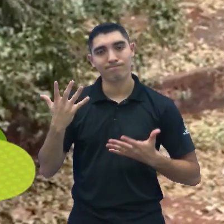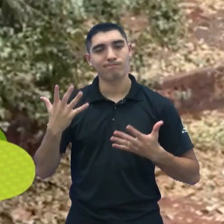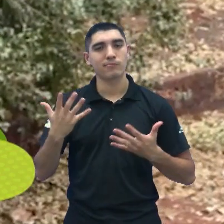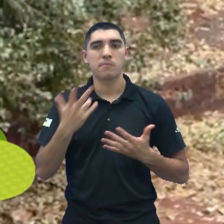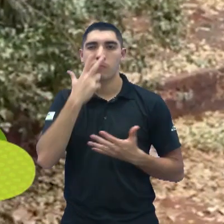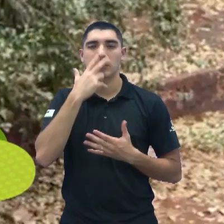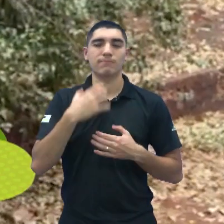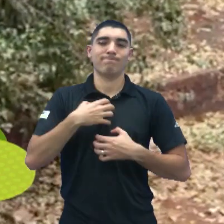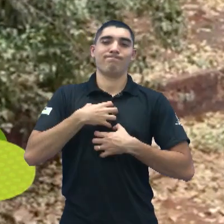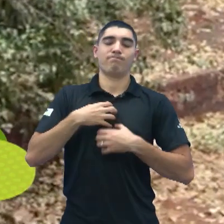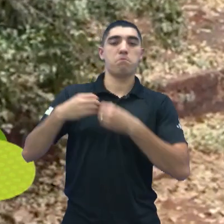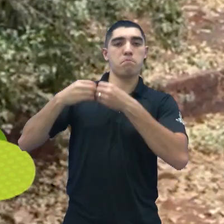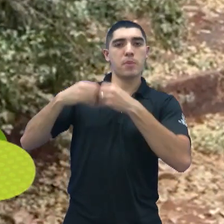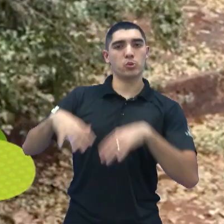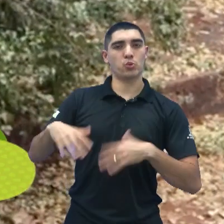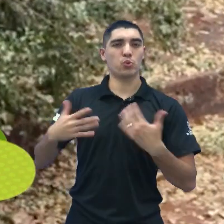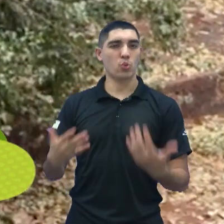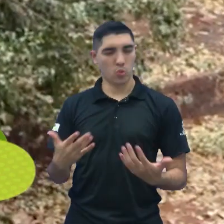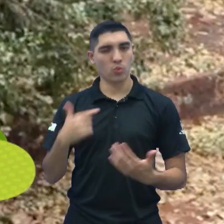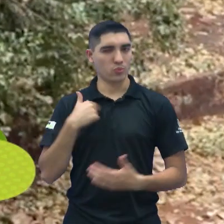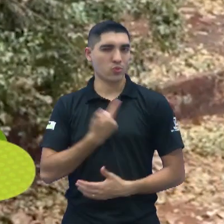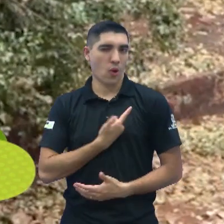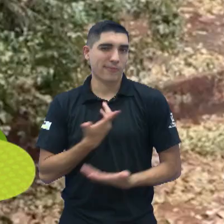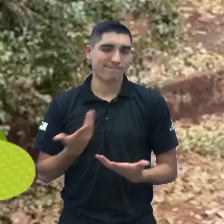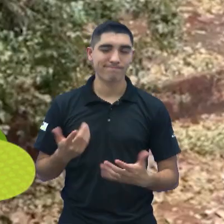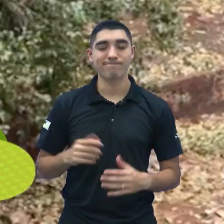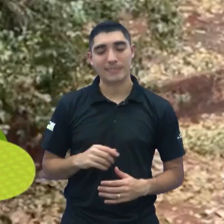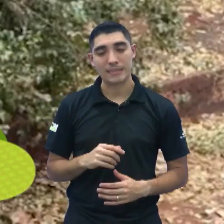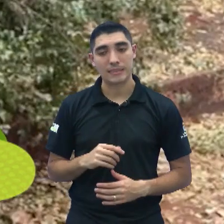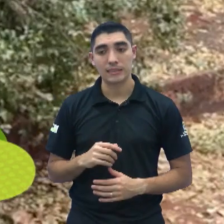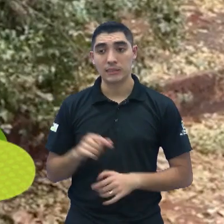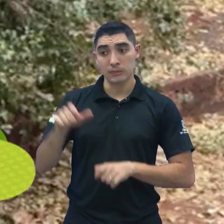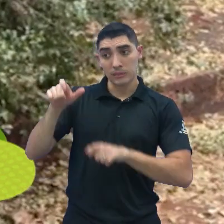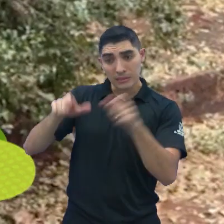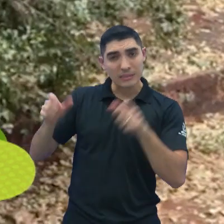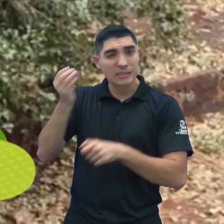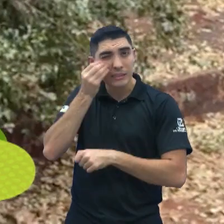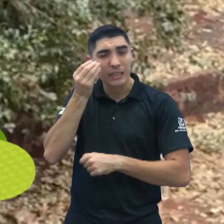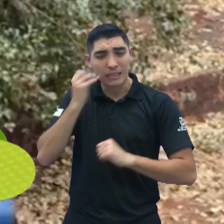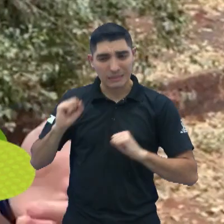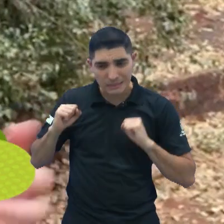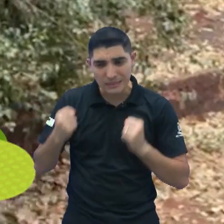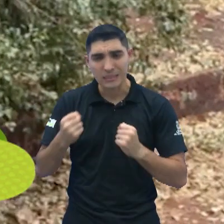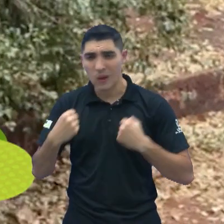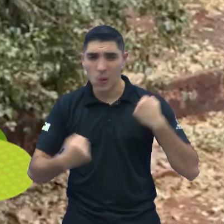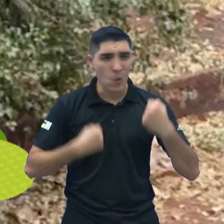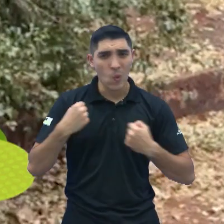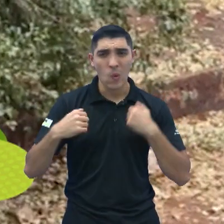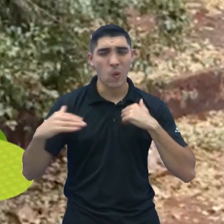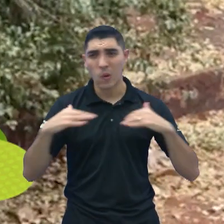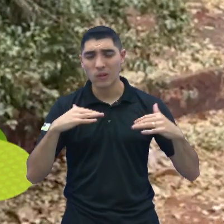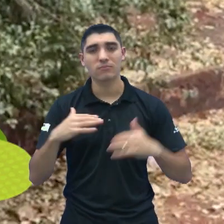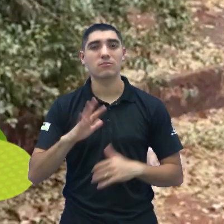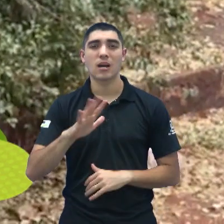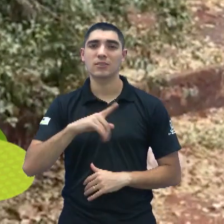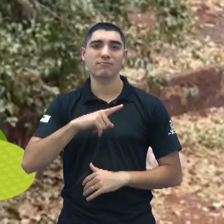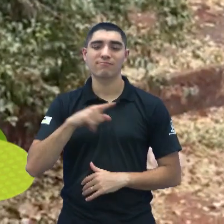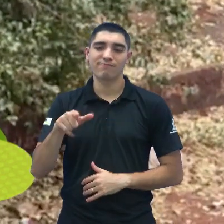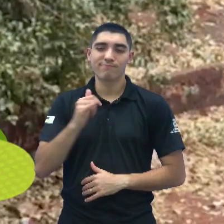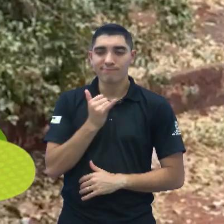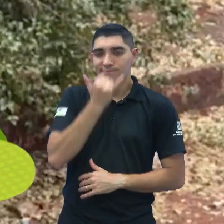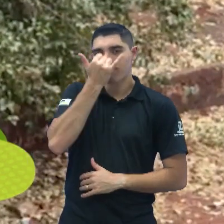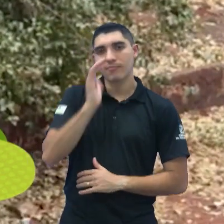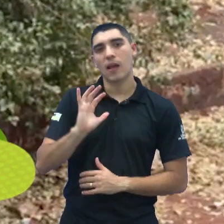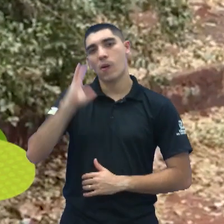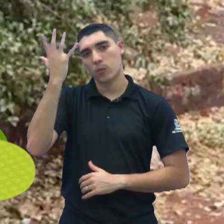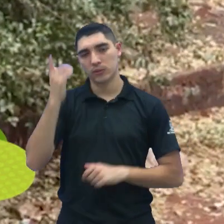nossa estratégia, naquilo que a gente pensava sobre o jogo. Os atletas foram guerreiros, correram bastante. Infelizmente, no lance de rebote, a gente acabou tomando